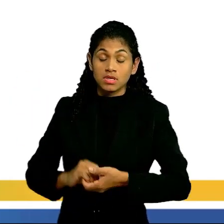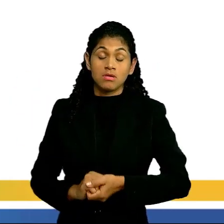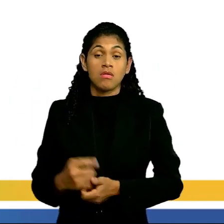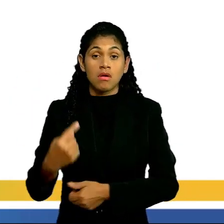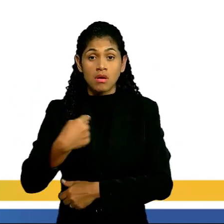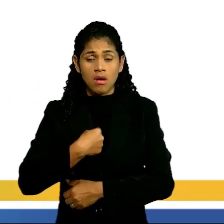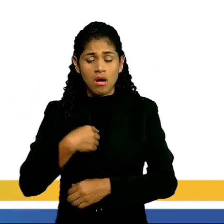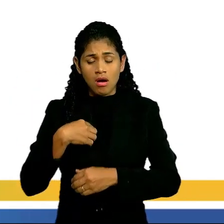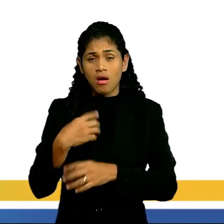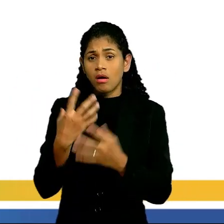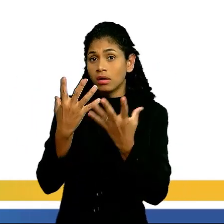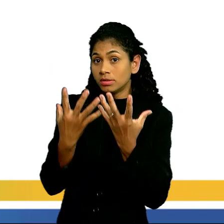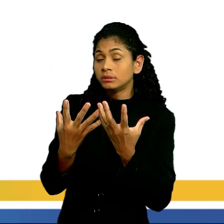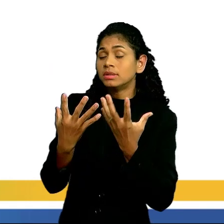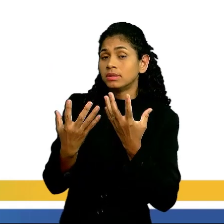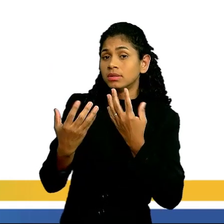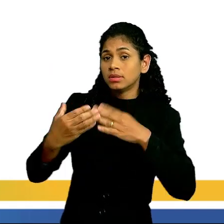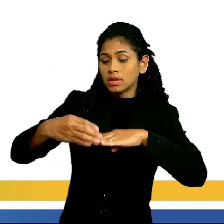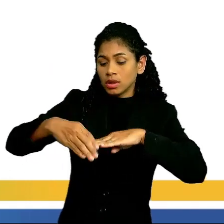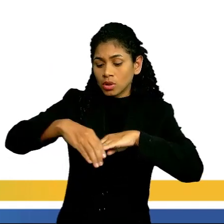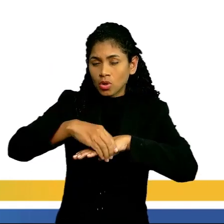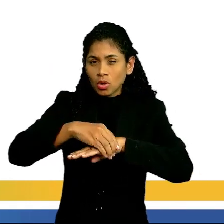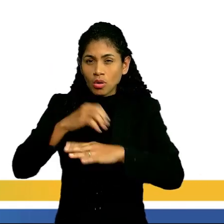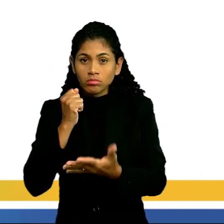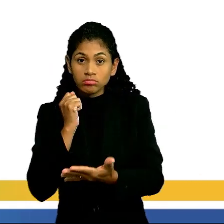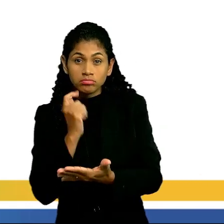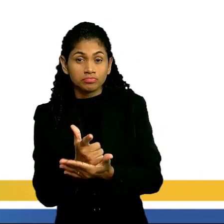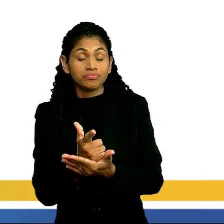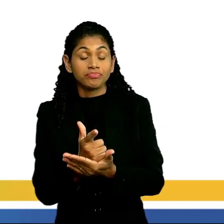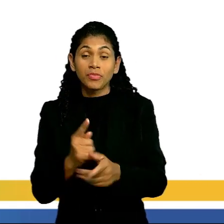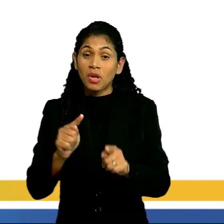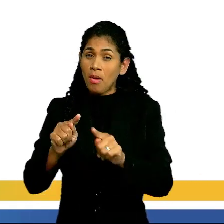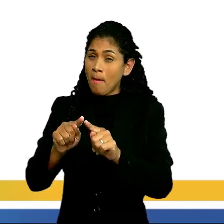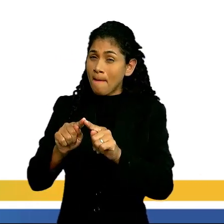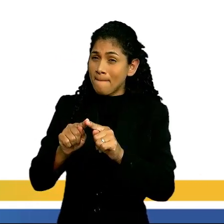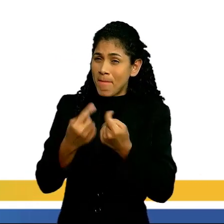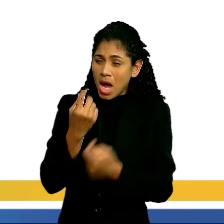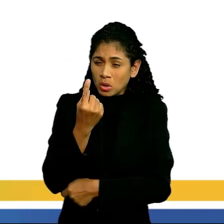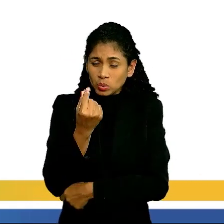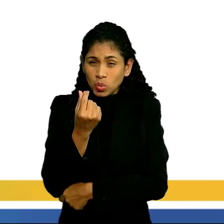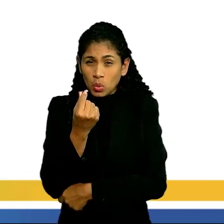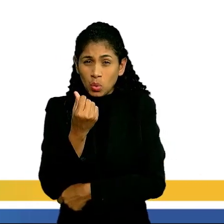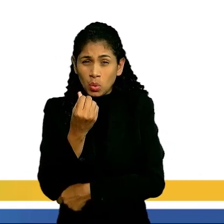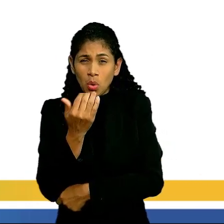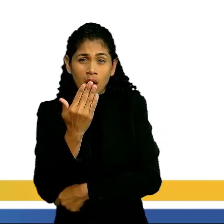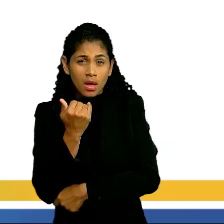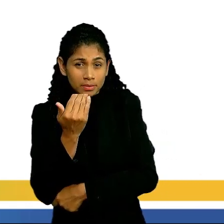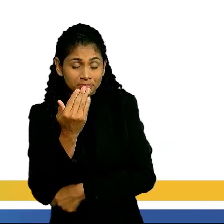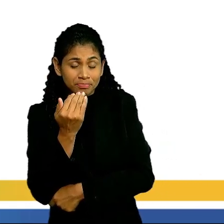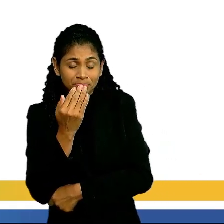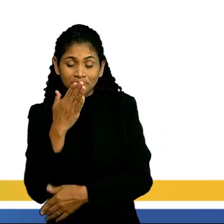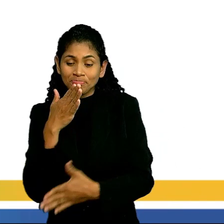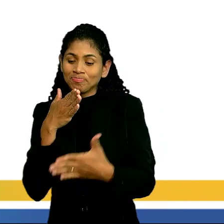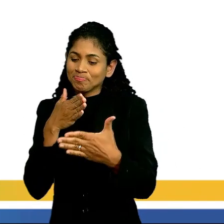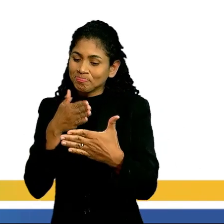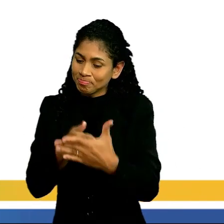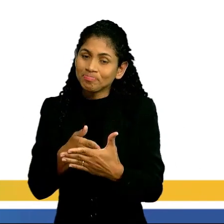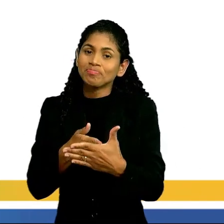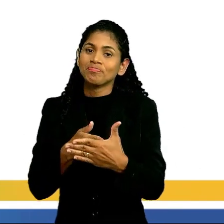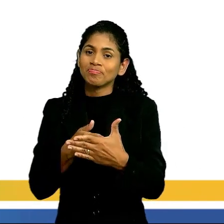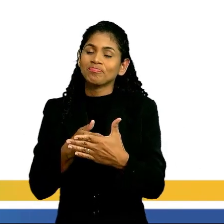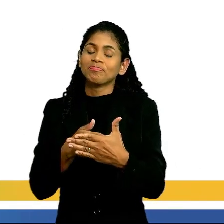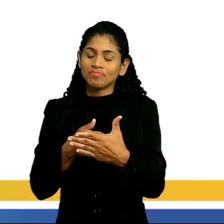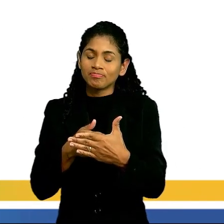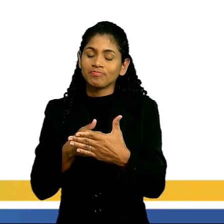pretendia comprar um par de sapatos para ela, mas o custo dos gêneros alimentícios nos impede a realização